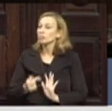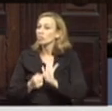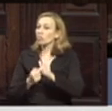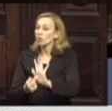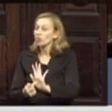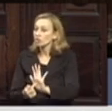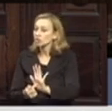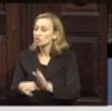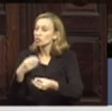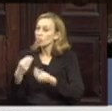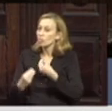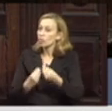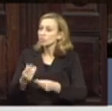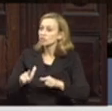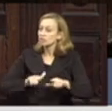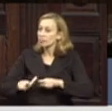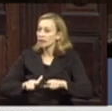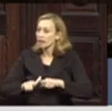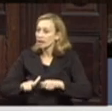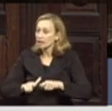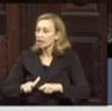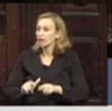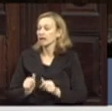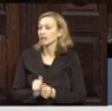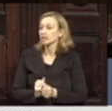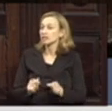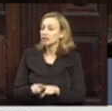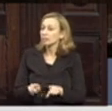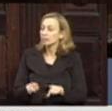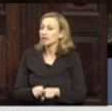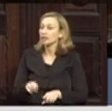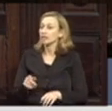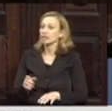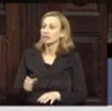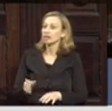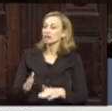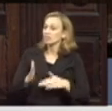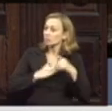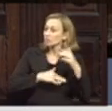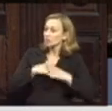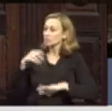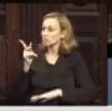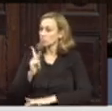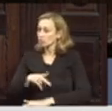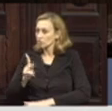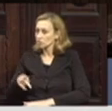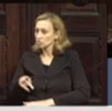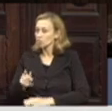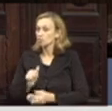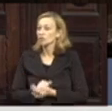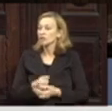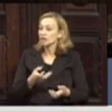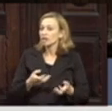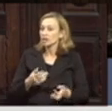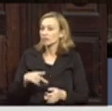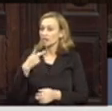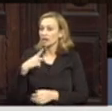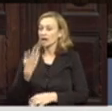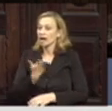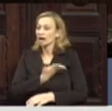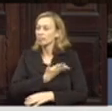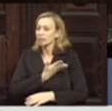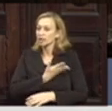que alterava na Constituição era tão somente garantir, a exemplo do que acontece em outras carreiras do